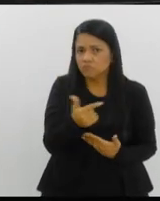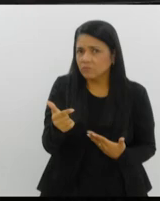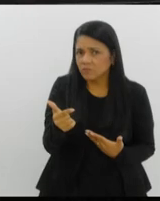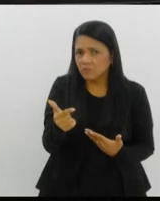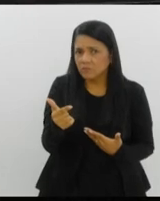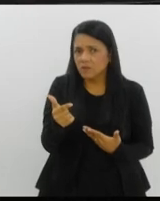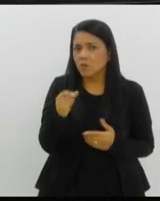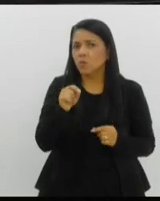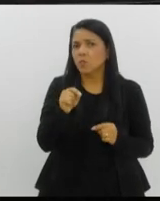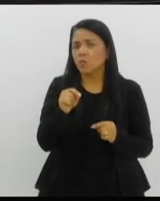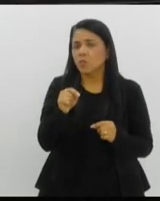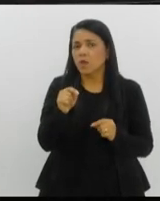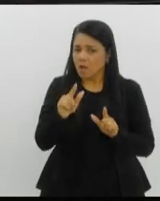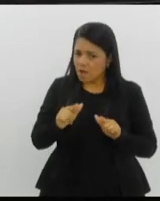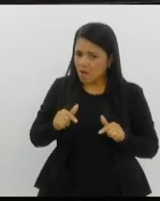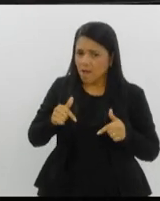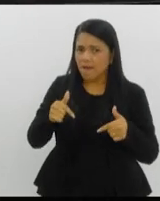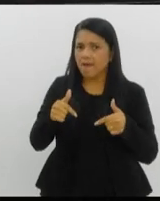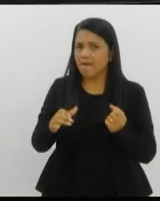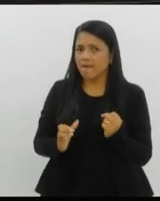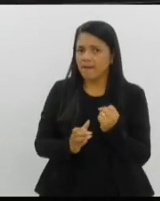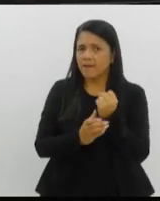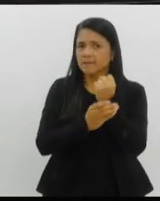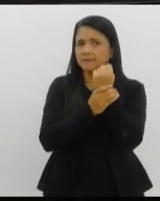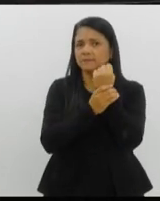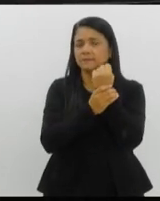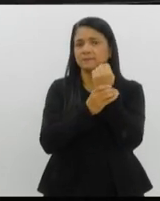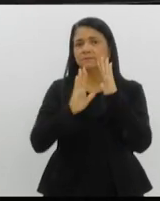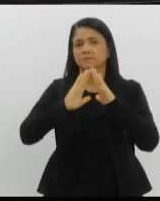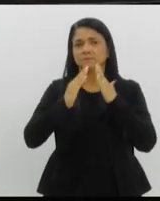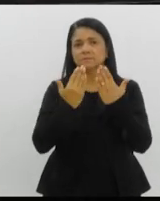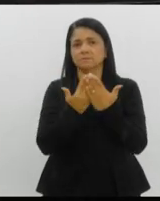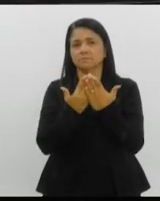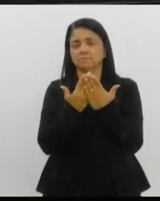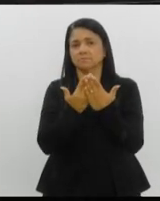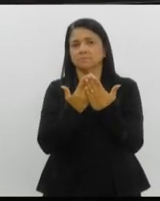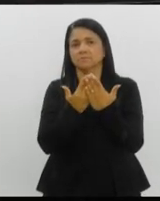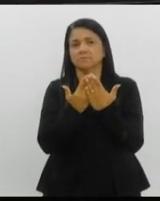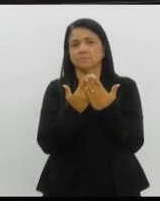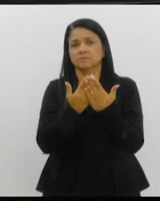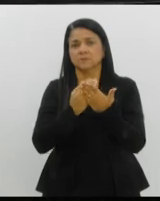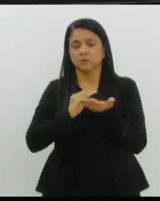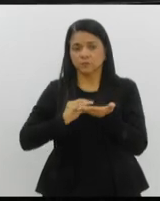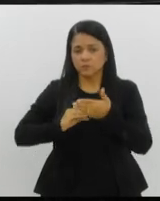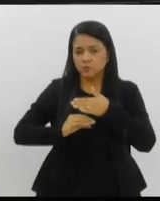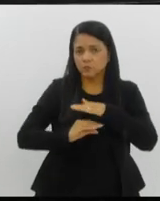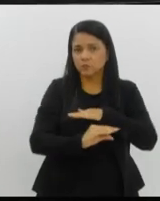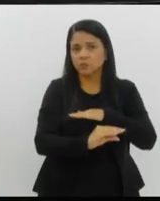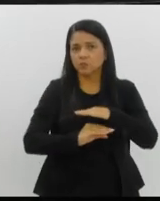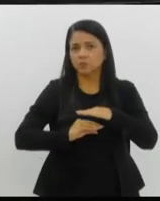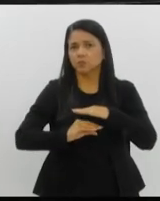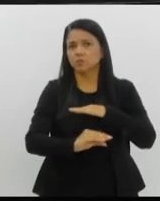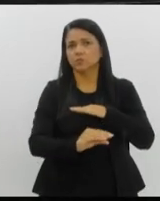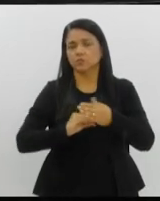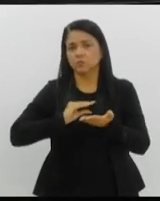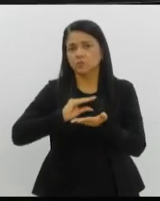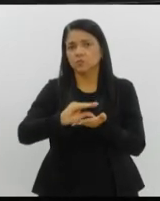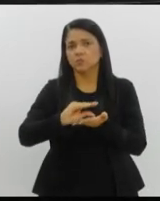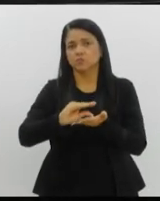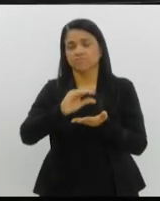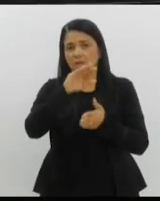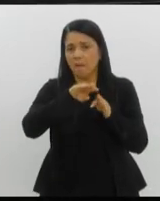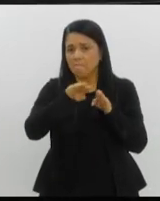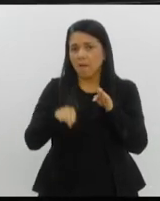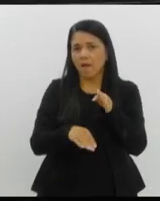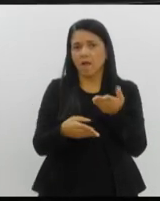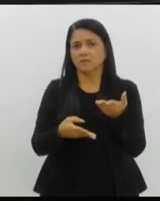a ousadia do dia a dia de garantir que uma escola funcione com recursos inferior ao necessário? Uma escola